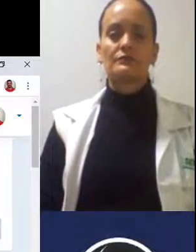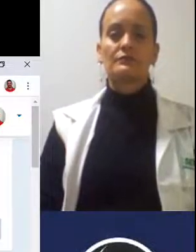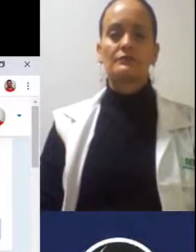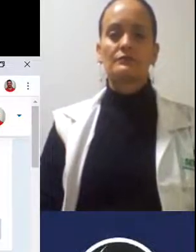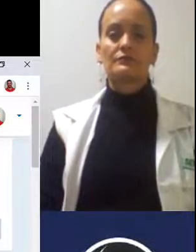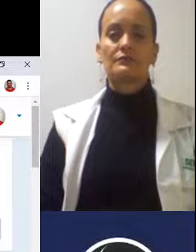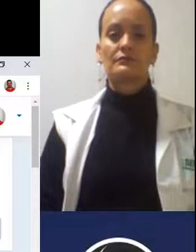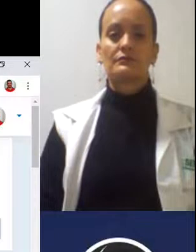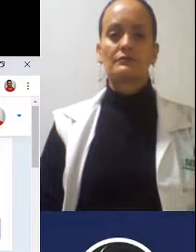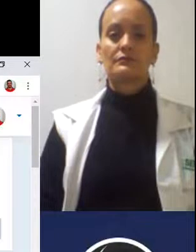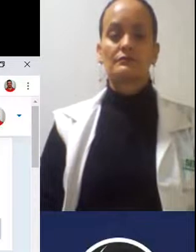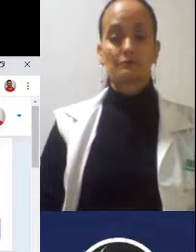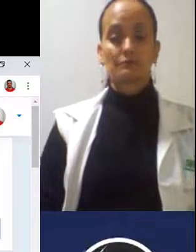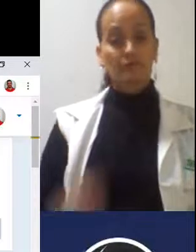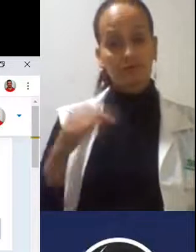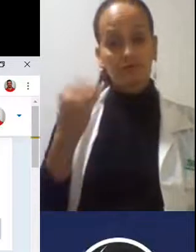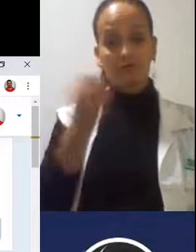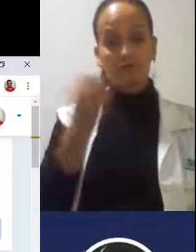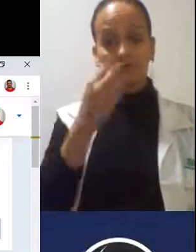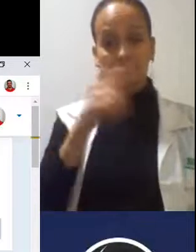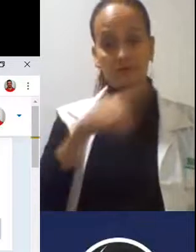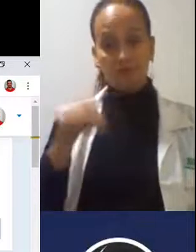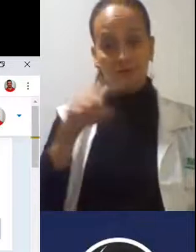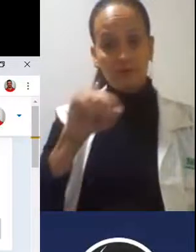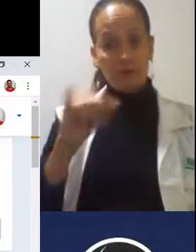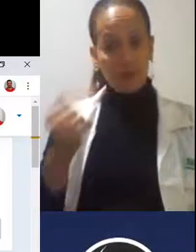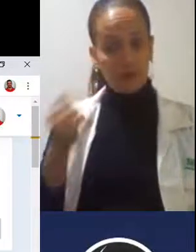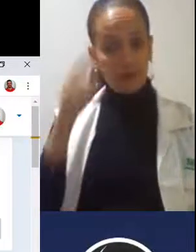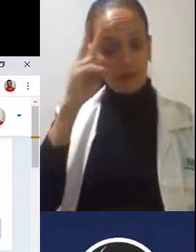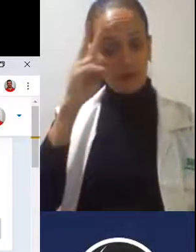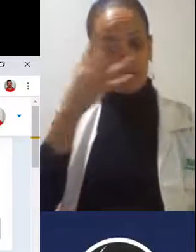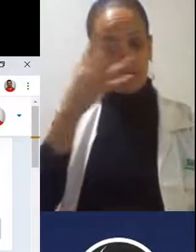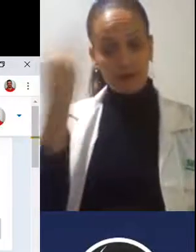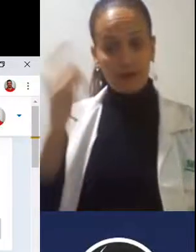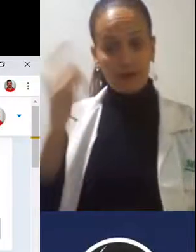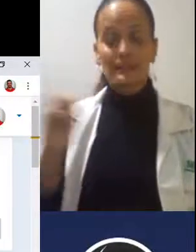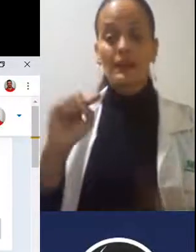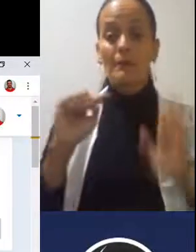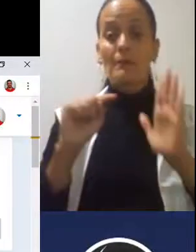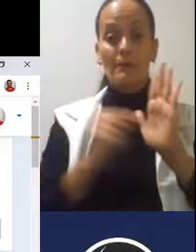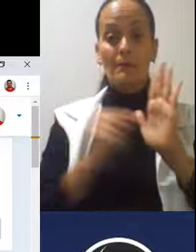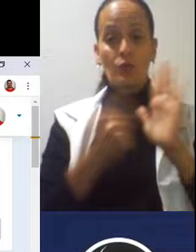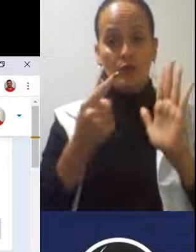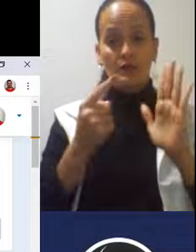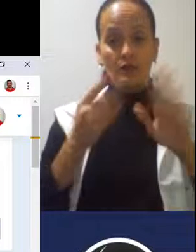Aproveitem aí para ir registrando as frequências para vocês não ficarem prejudicados.